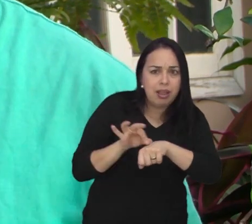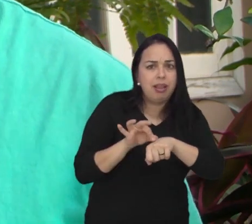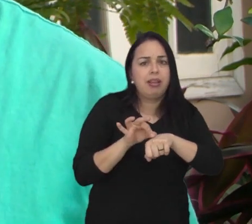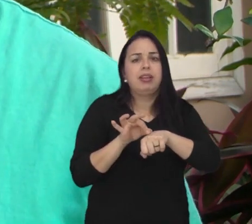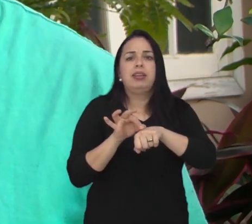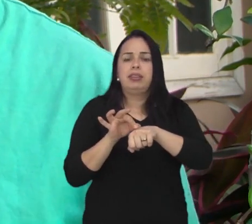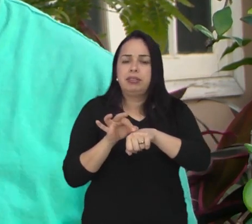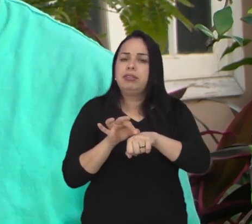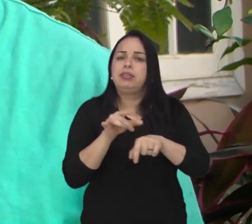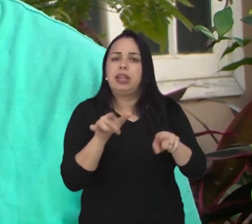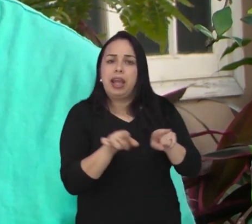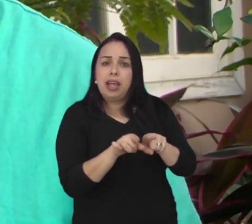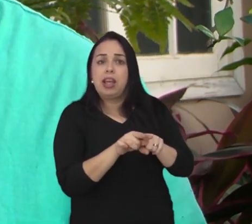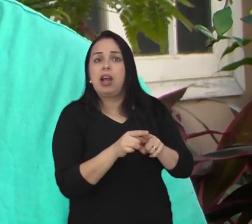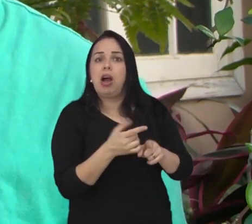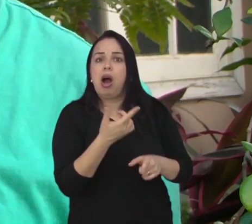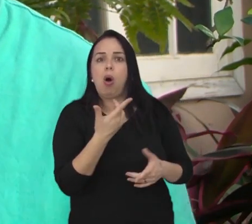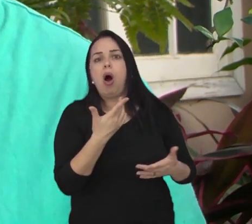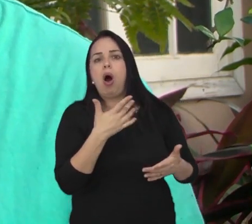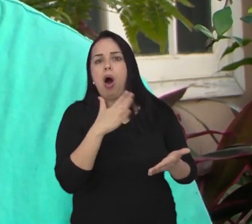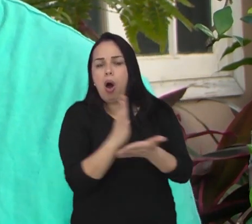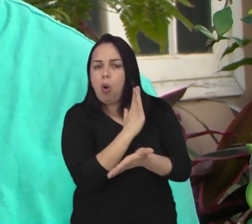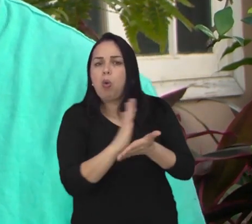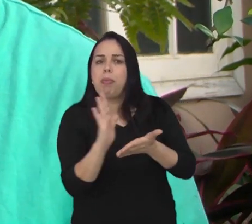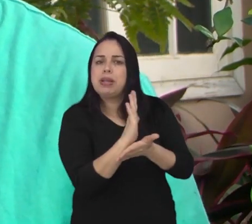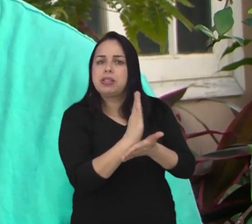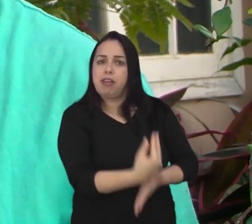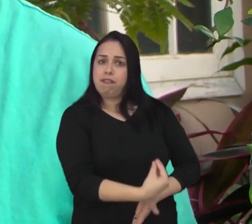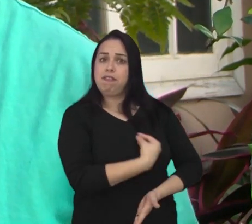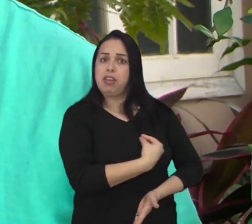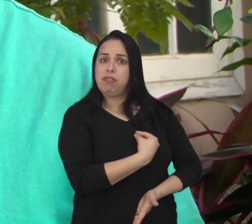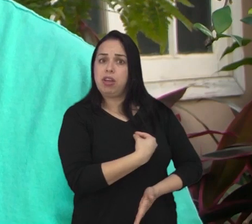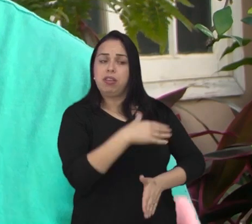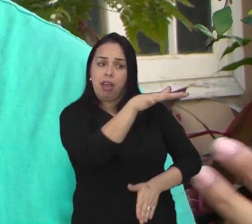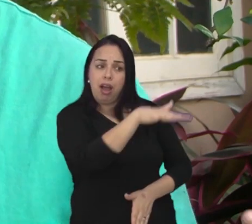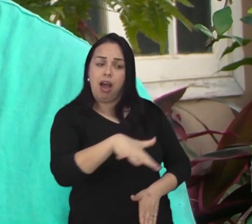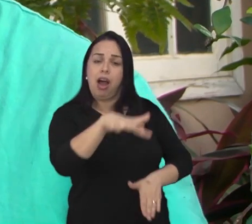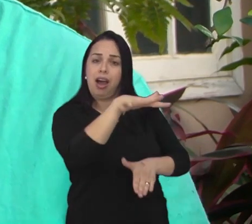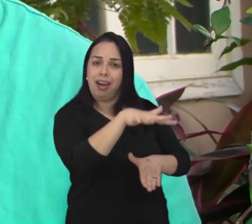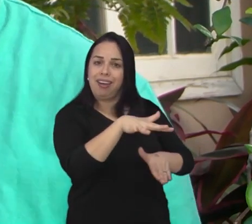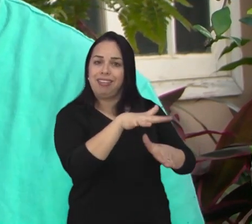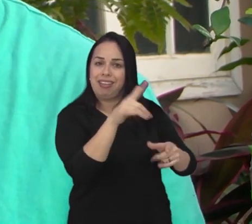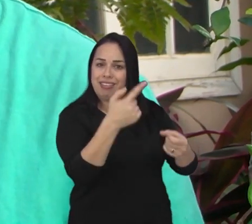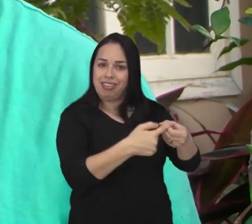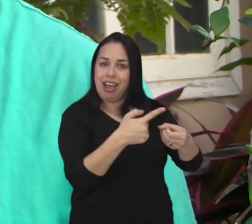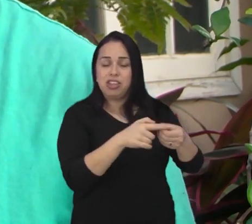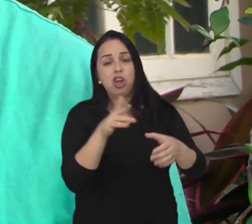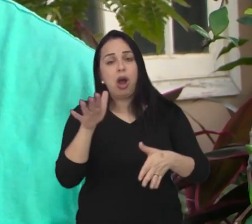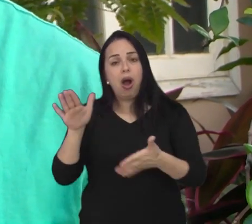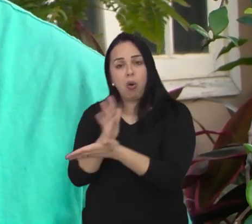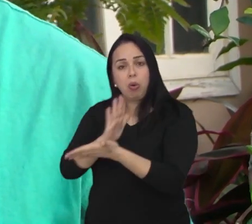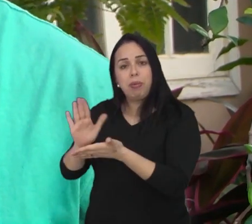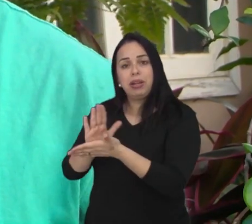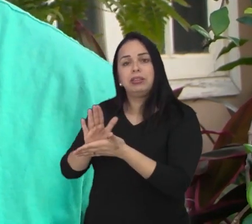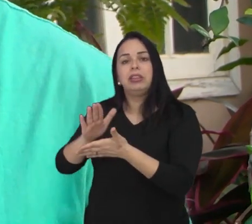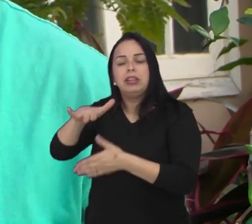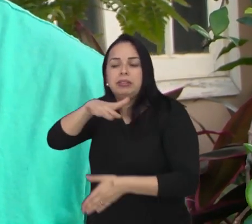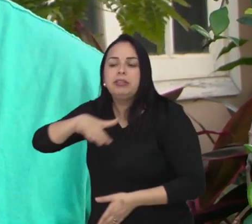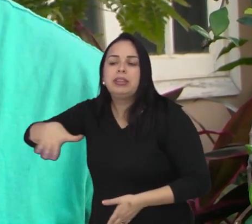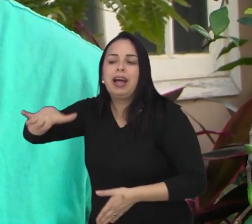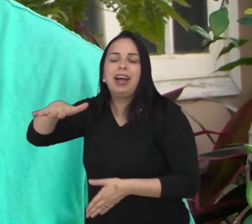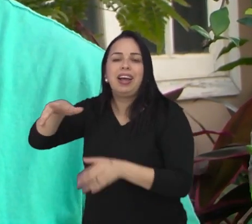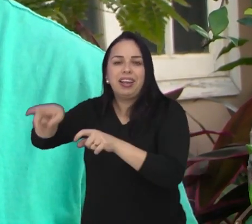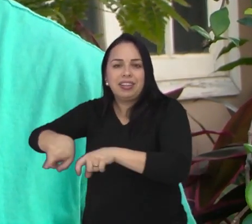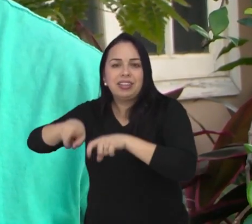gente tem, que é mais comum em área urbana, a jataí, a iraí, né, e algumas outras aí que a gente acaba trazendo